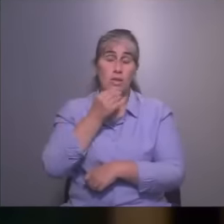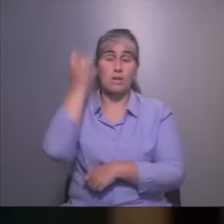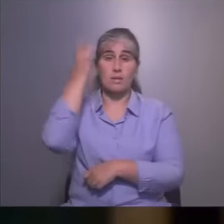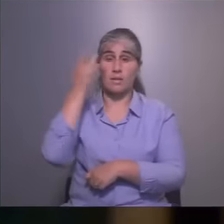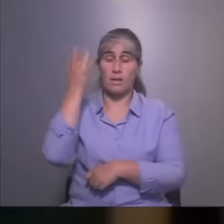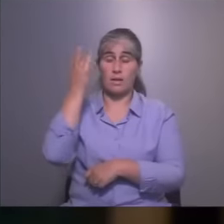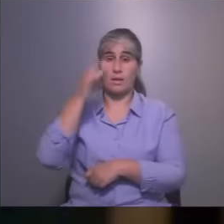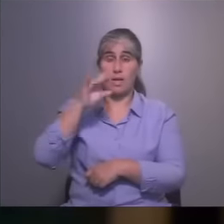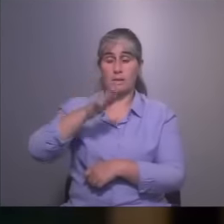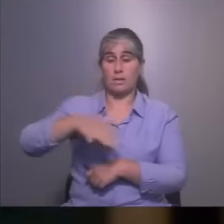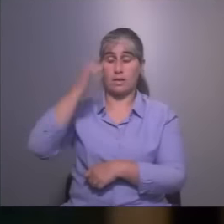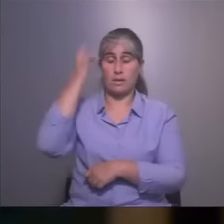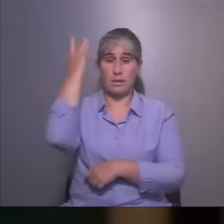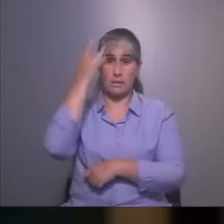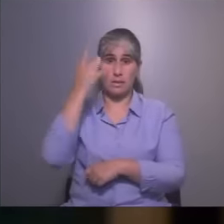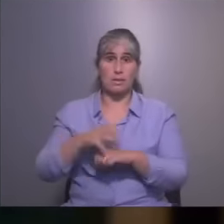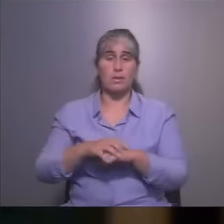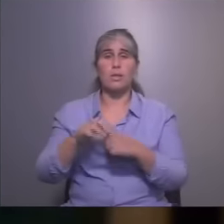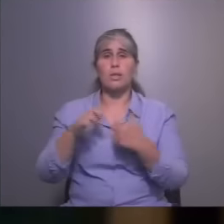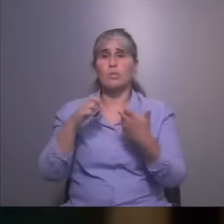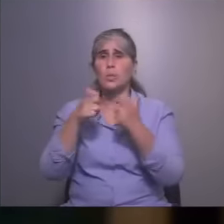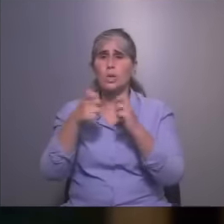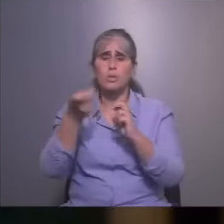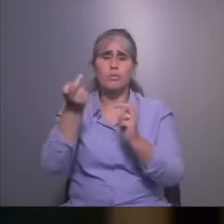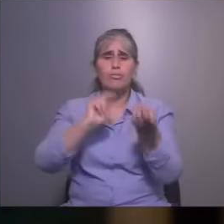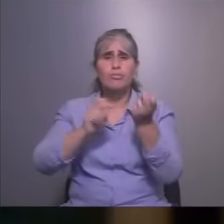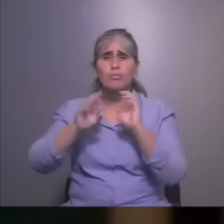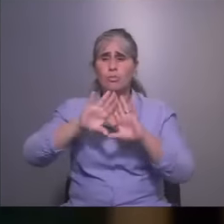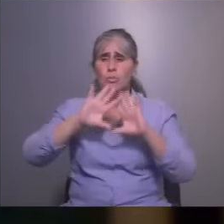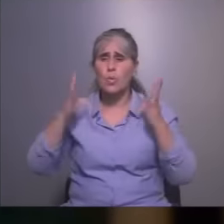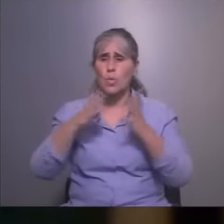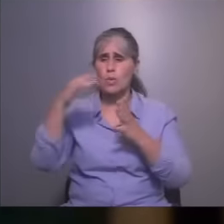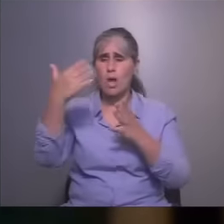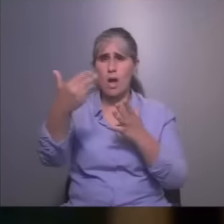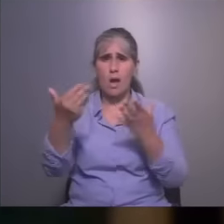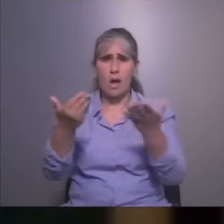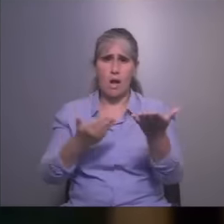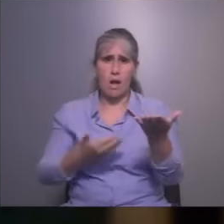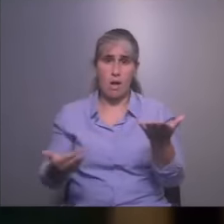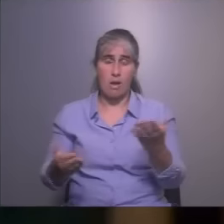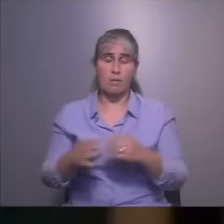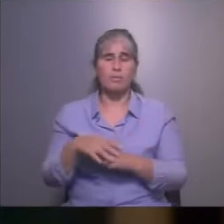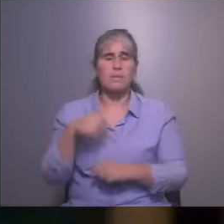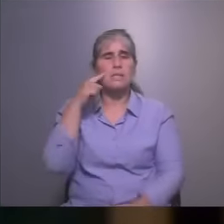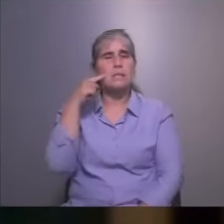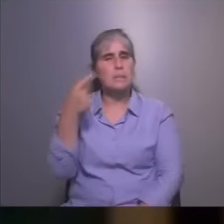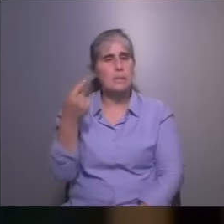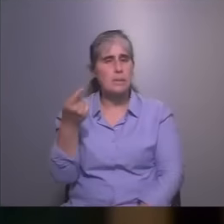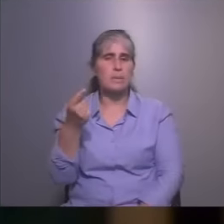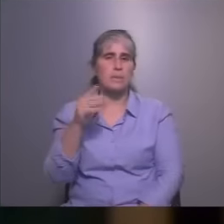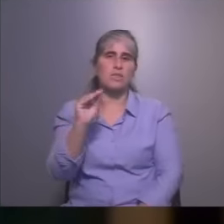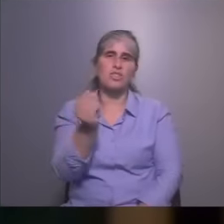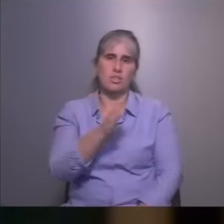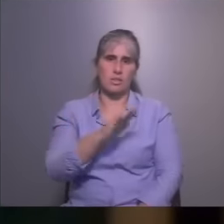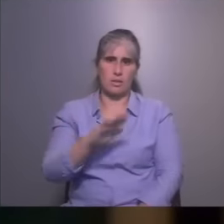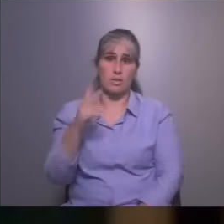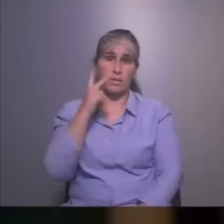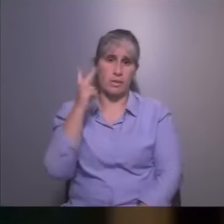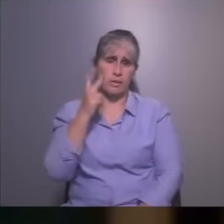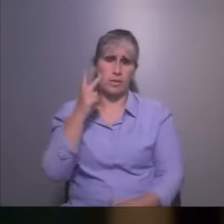na Ucrânia, na Terra Santa e no Médio Oriente, e em tantos outros lugares de sofrimento espalhados pelo mundo